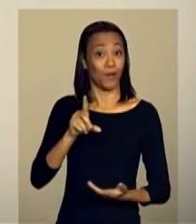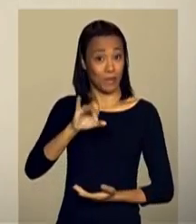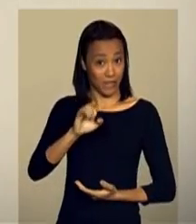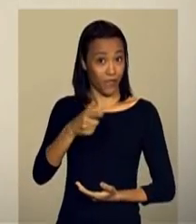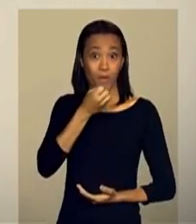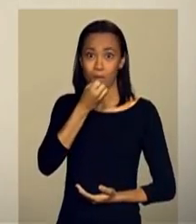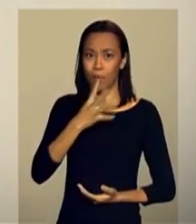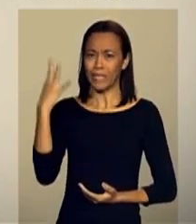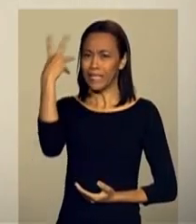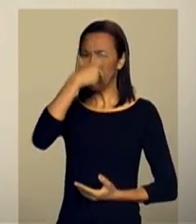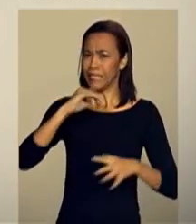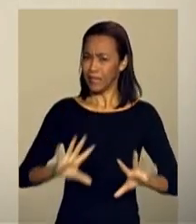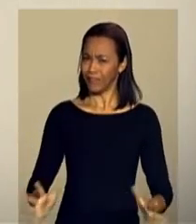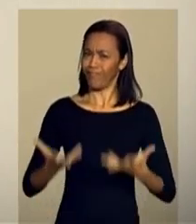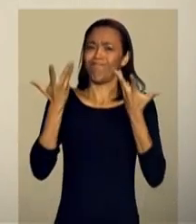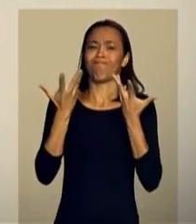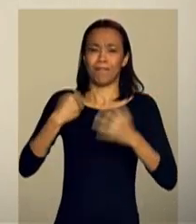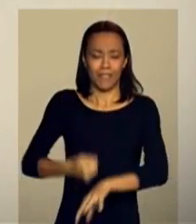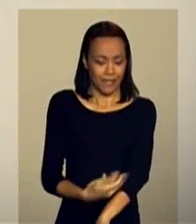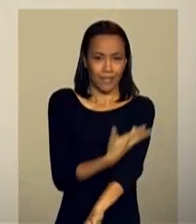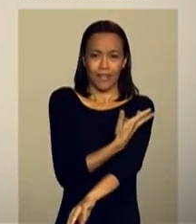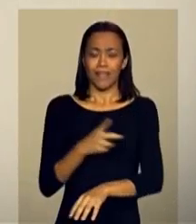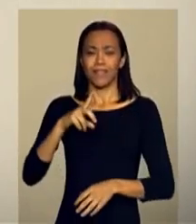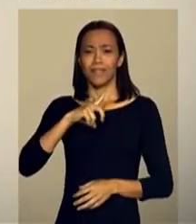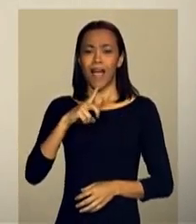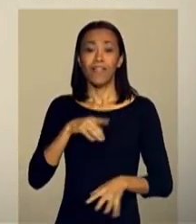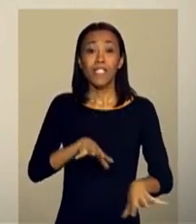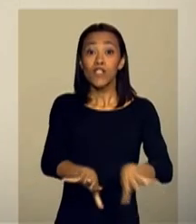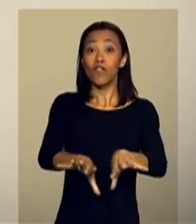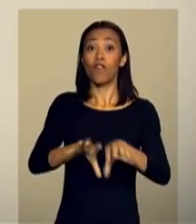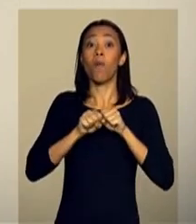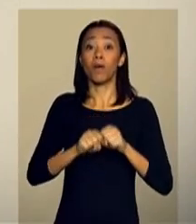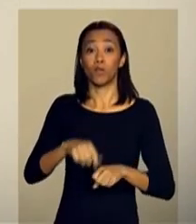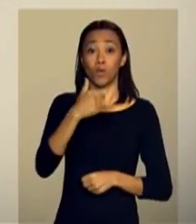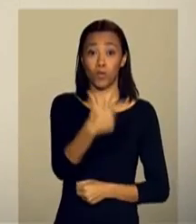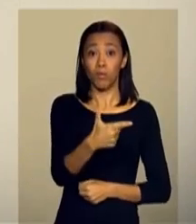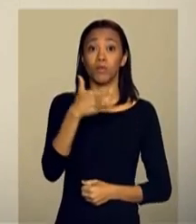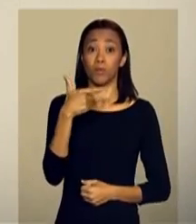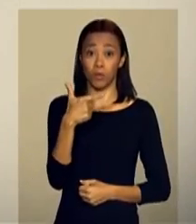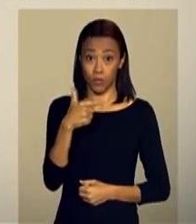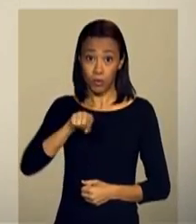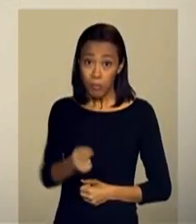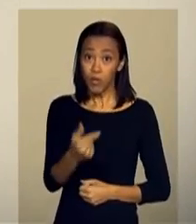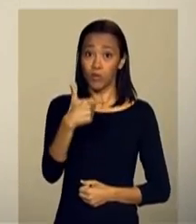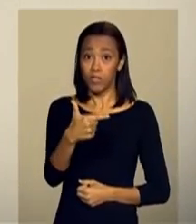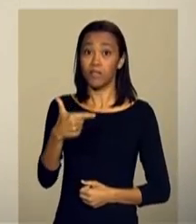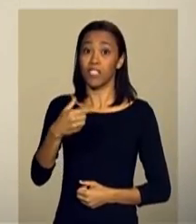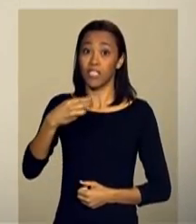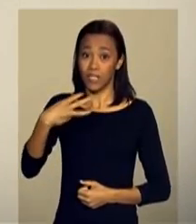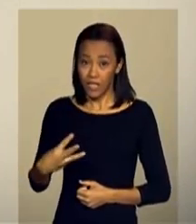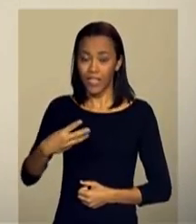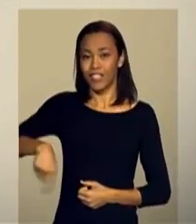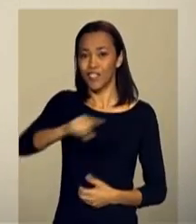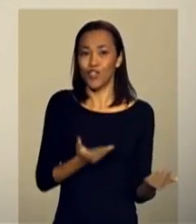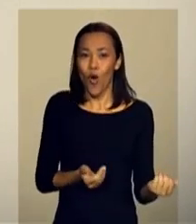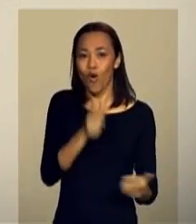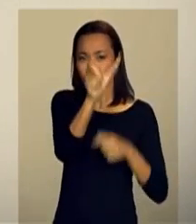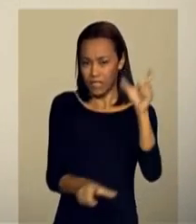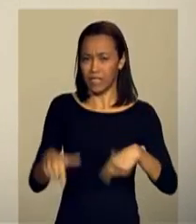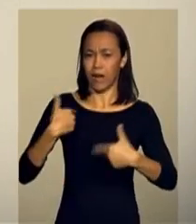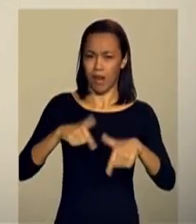foi uma cerimônia muito emocionante. Estavam se formando 2223 jovens, mulheres,